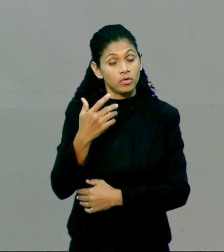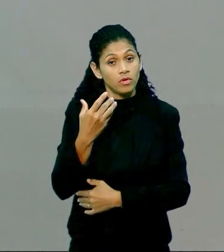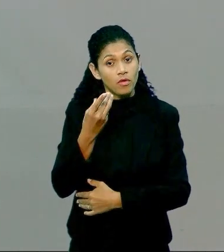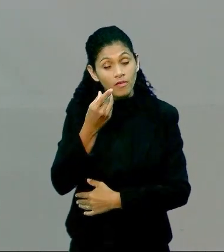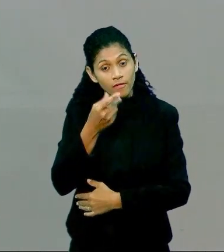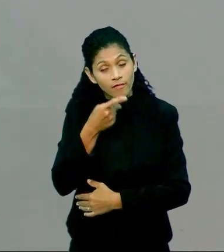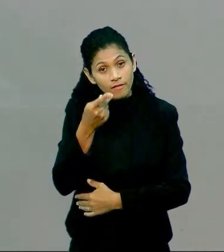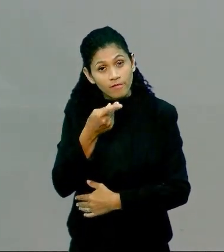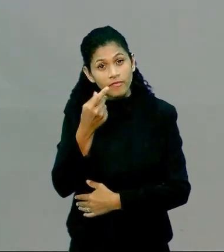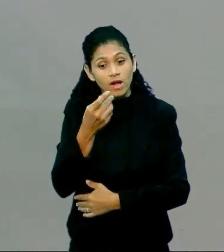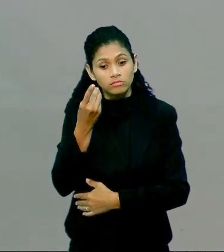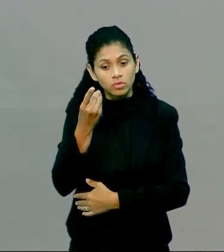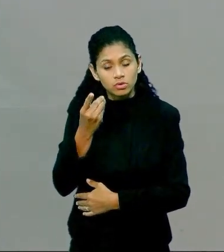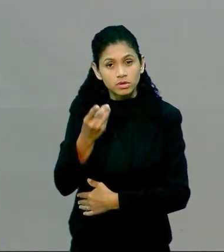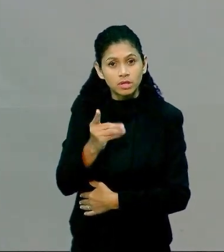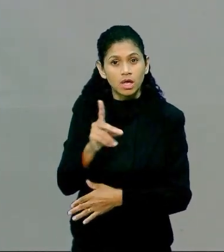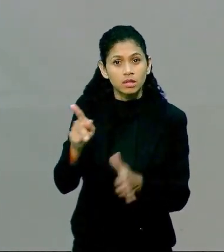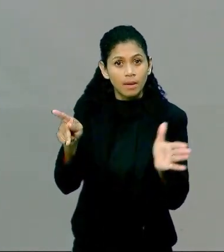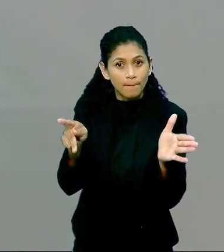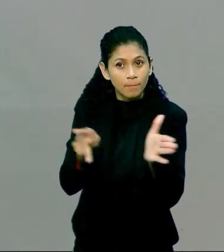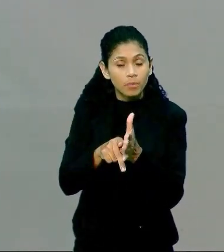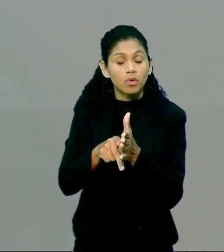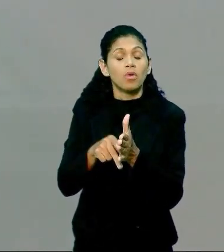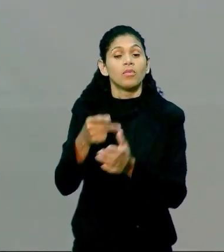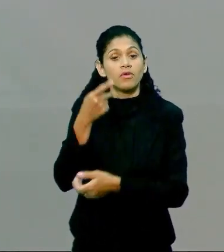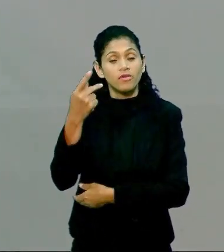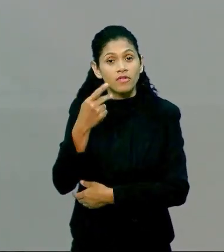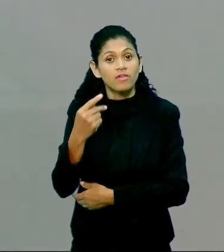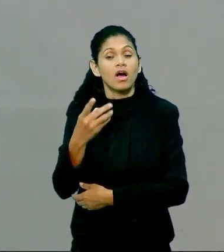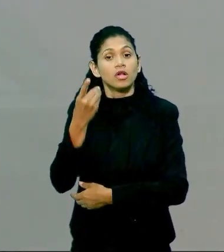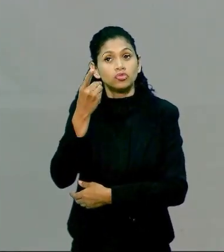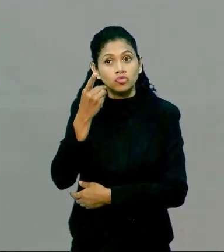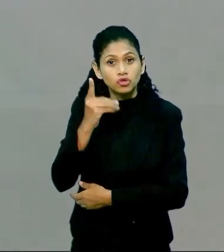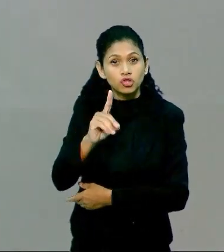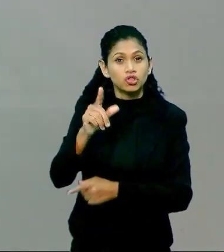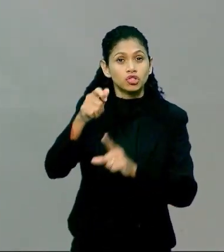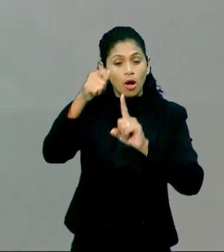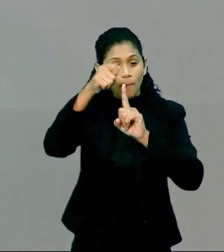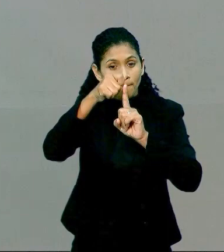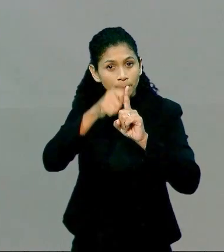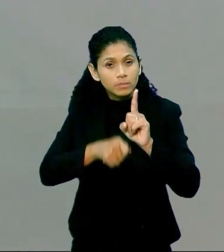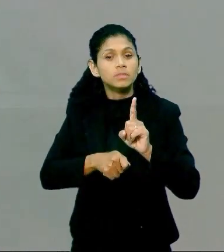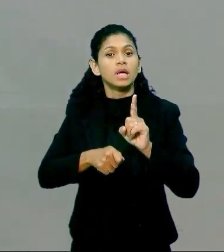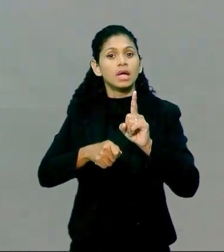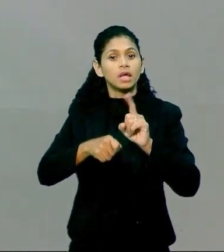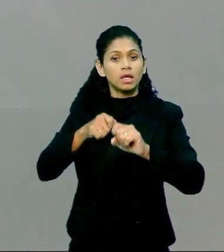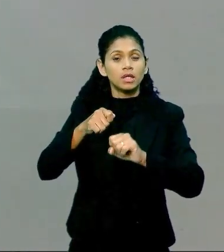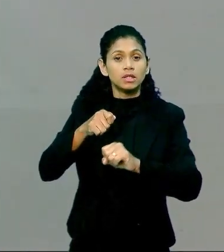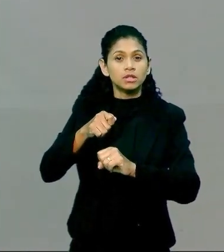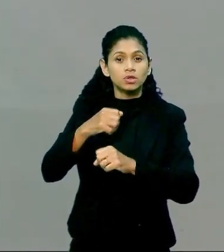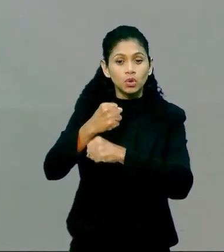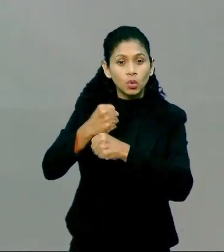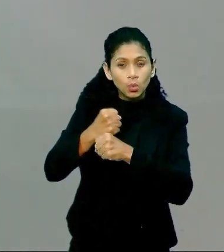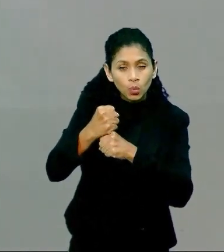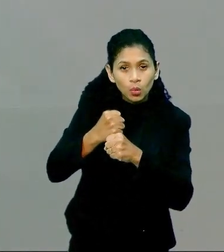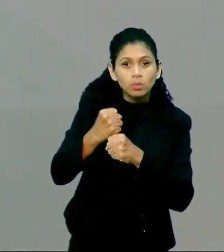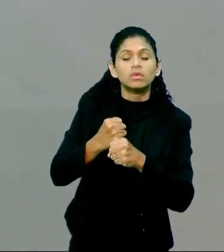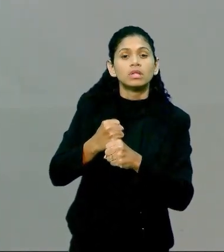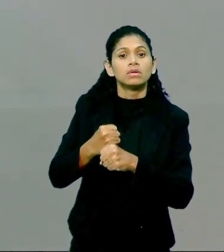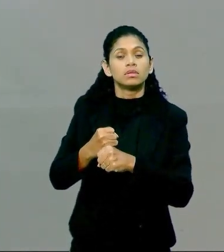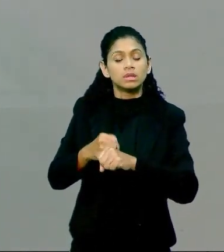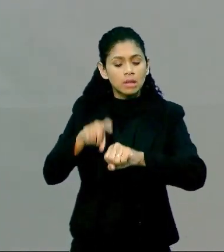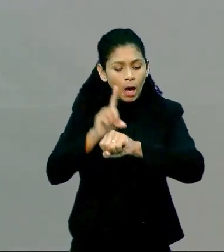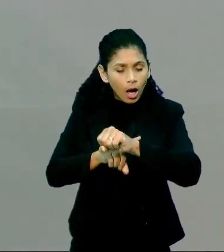do ano, eu falo do dia, do mês, do ano e até a hora, se for necessário para uma melhor